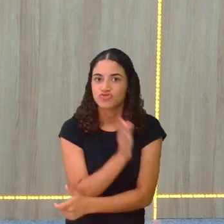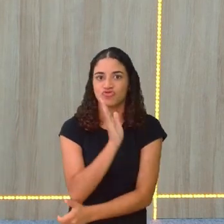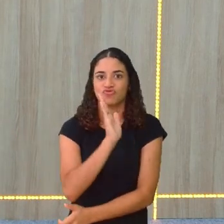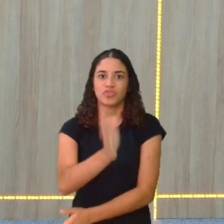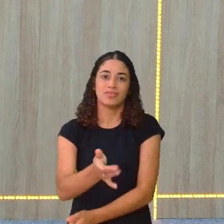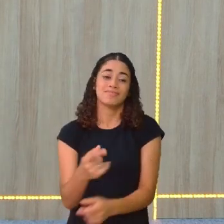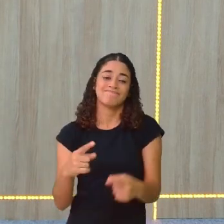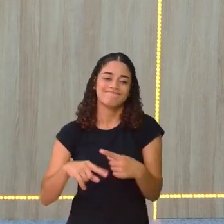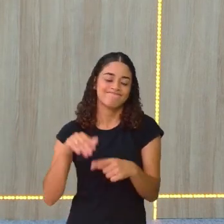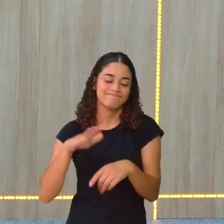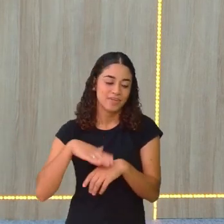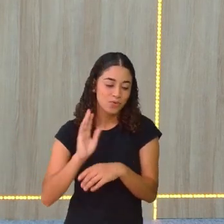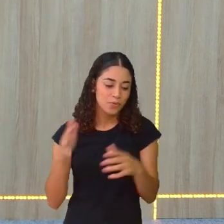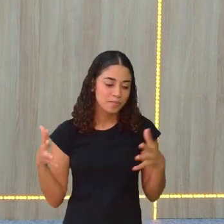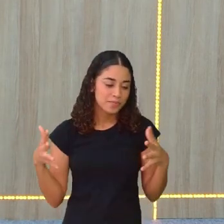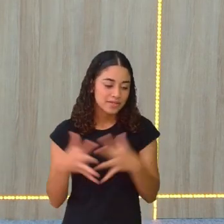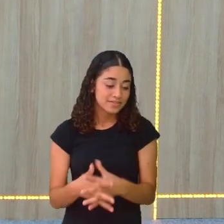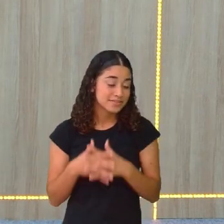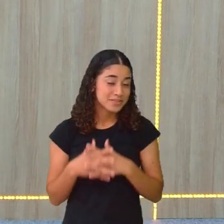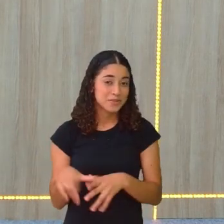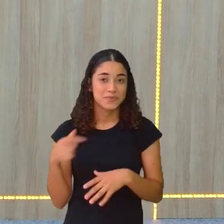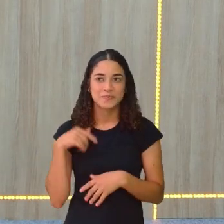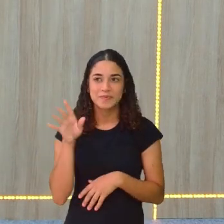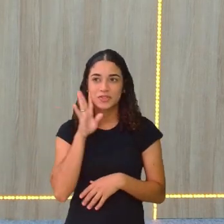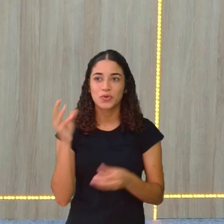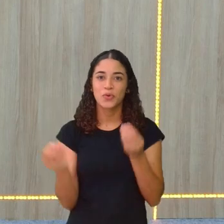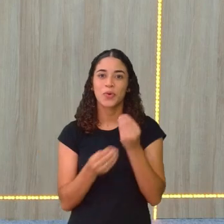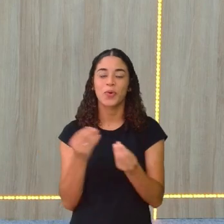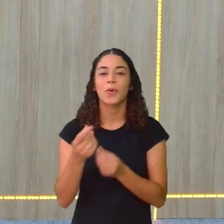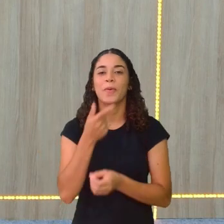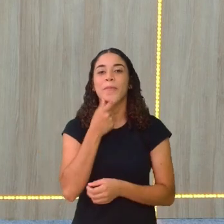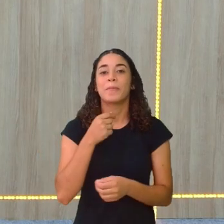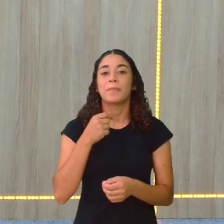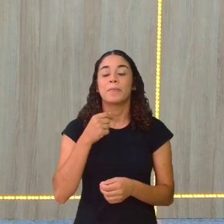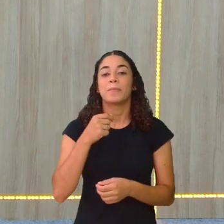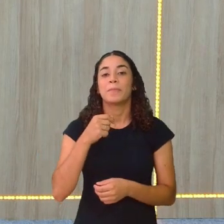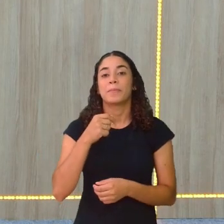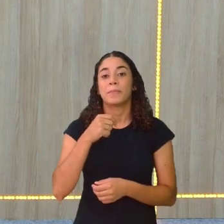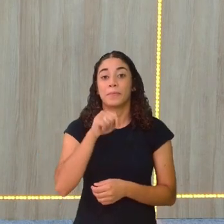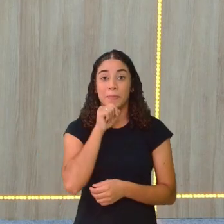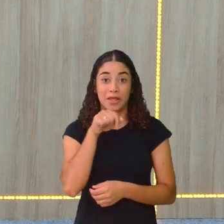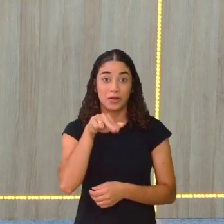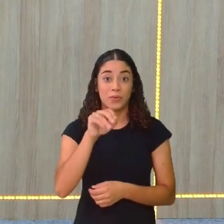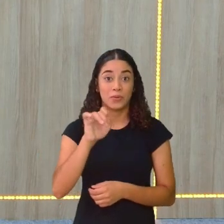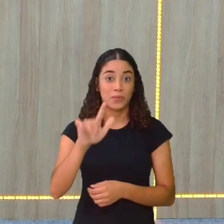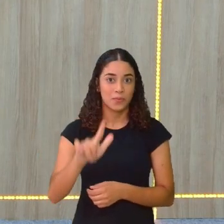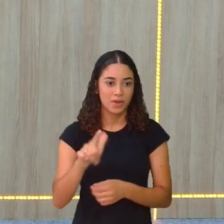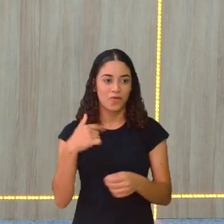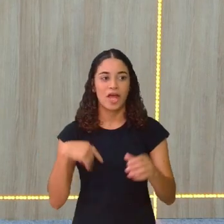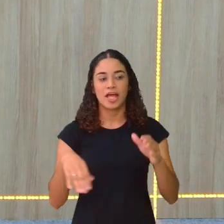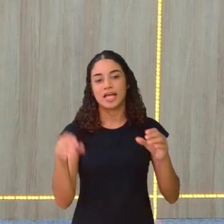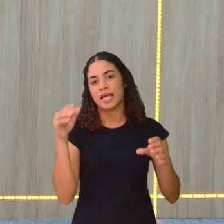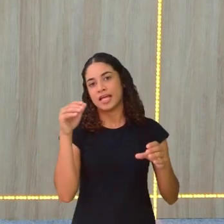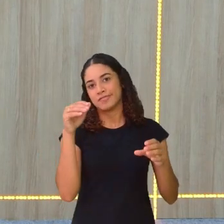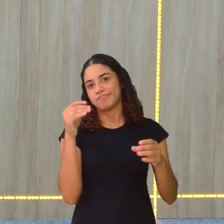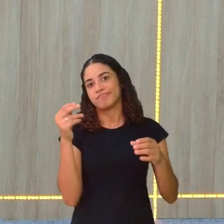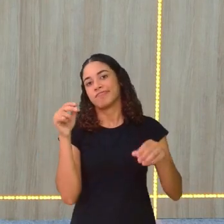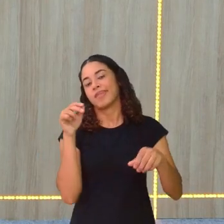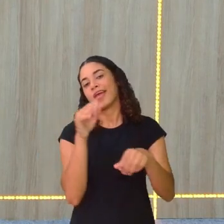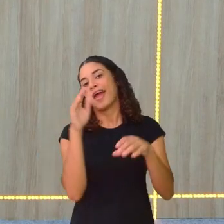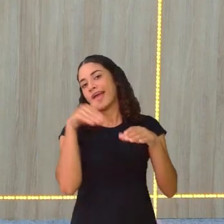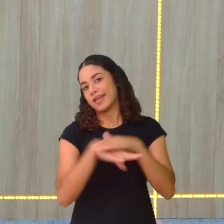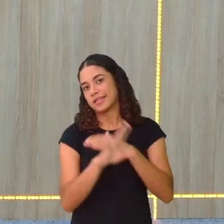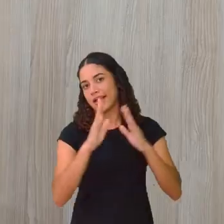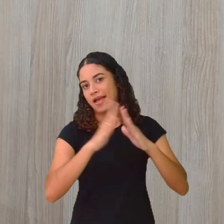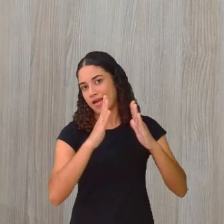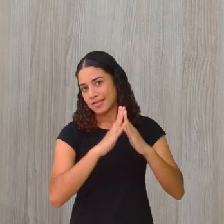mais complicado, Exato. né? Eu fico imaginando como é que o Papai Noel consegue entrar, né? Sem ser percebido nas casas para deixar os presentes.